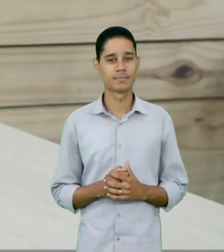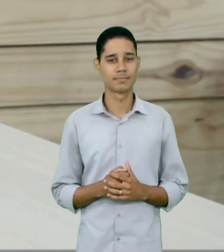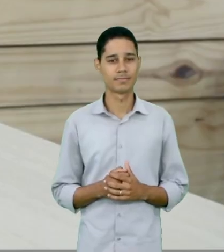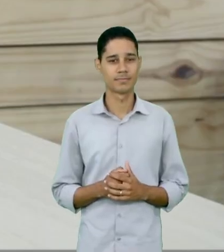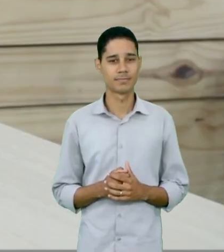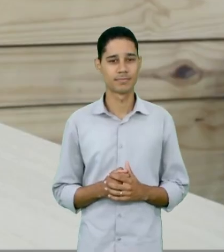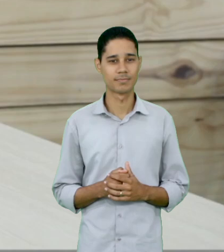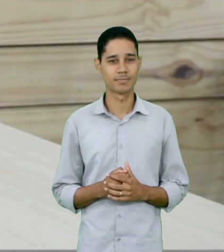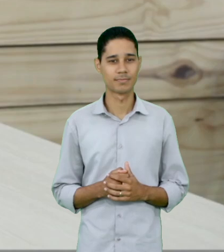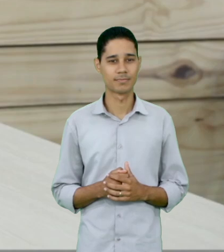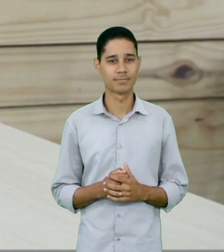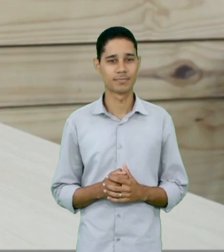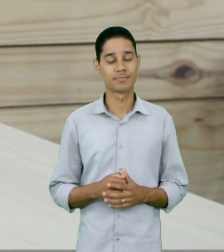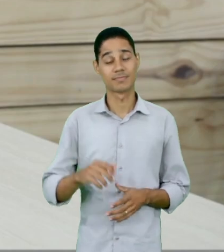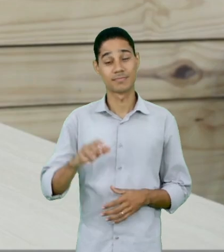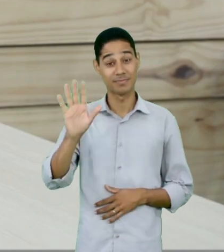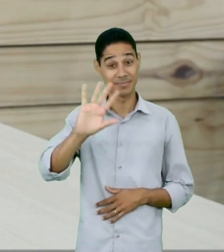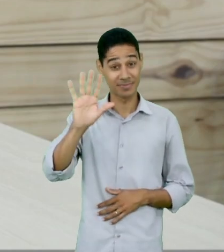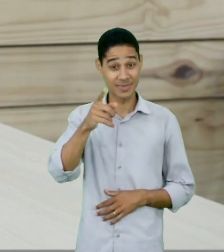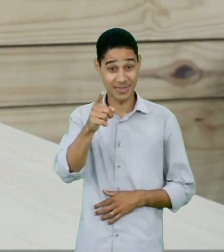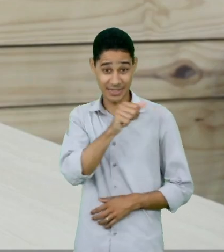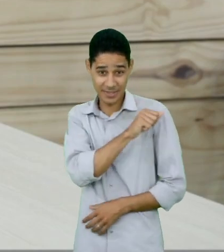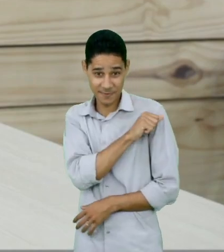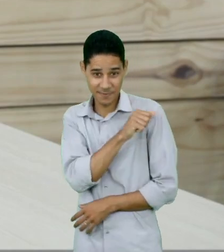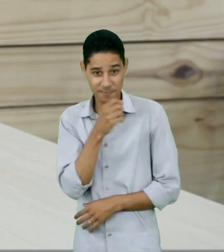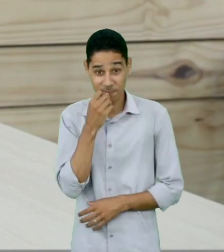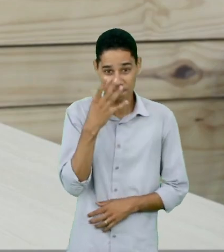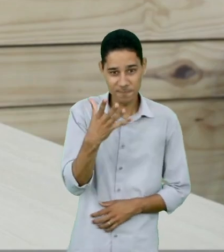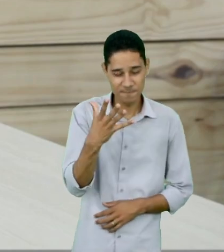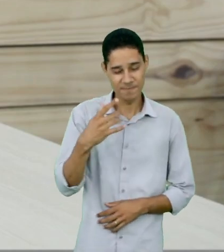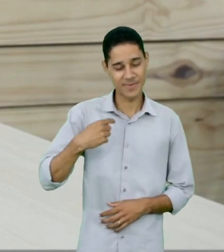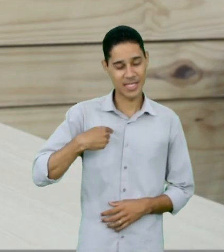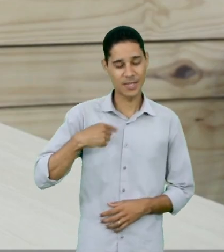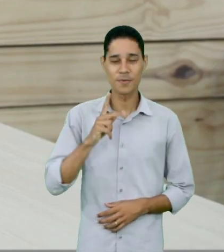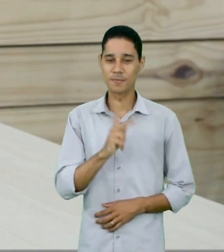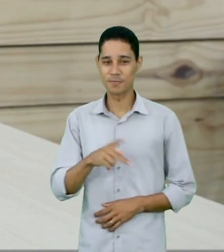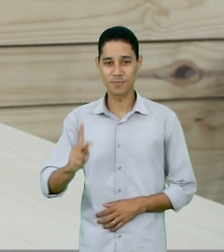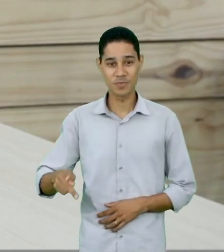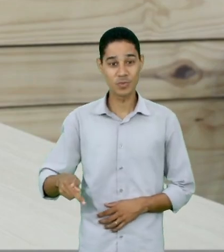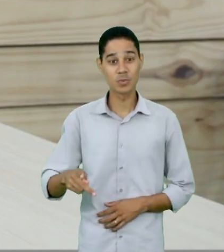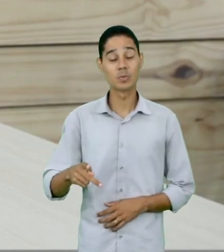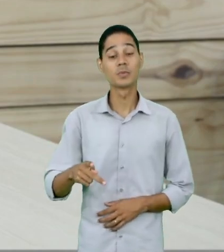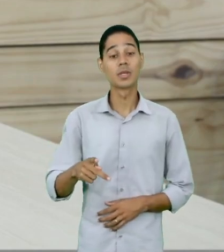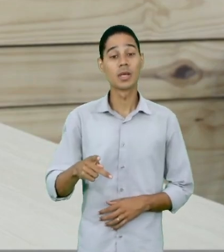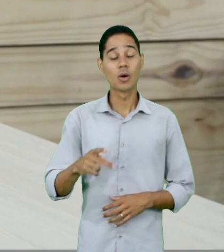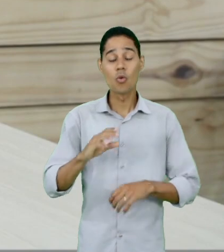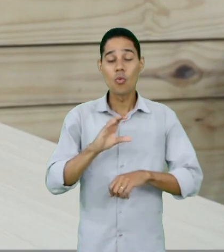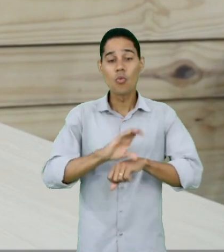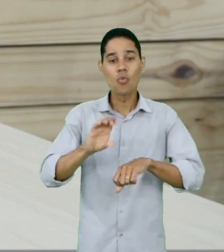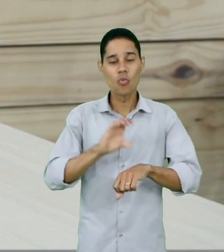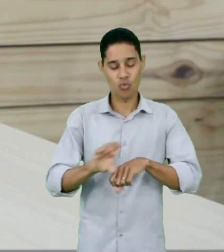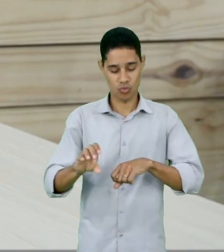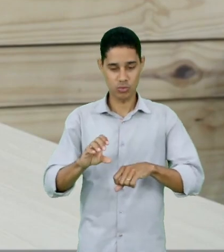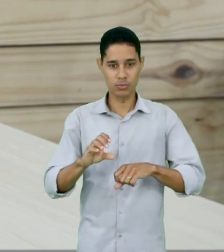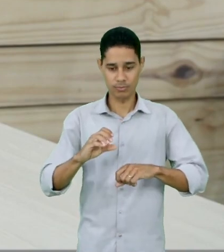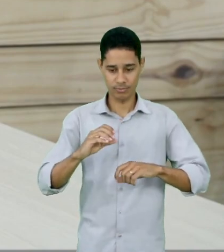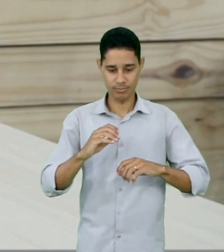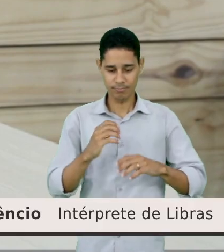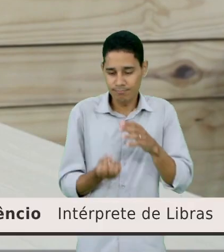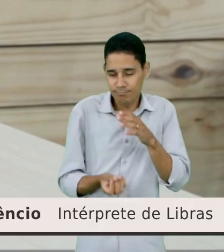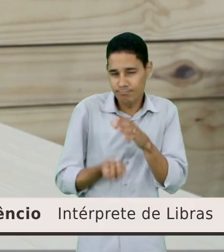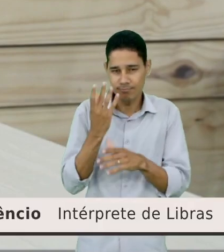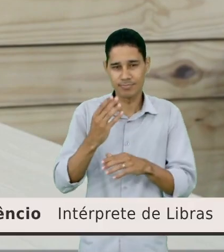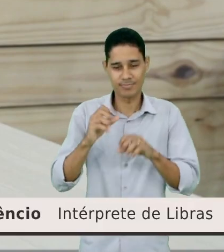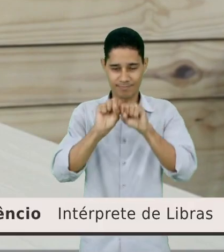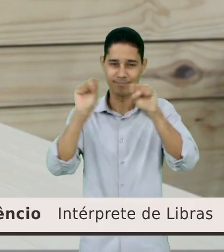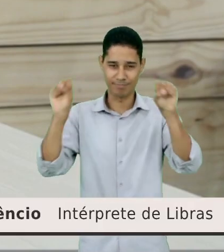Pode começar. Olá, estudante, tudo bem? Eu sou o professor Ítalo Diego, do curso de Desenvolvimento de Sistemas, e hoje a